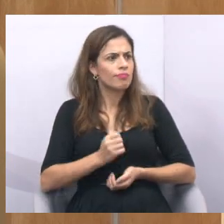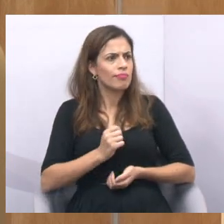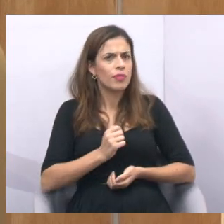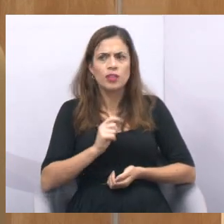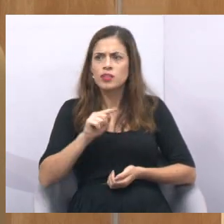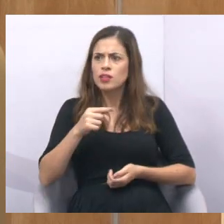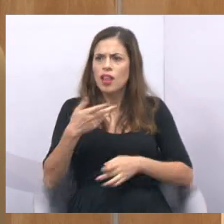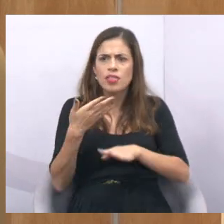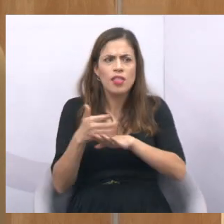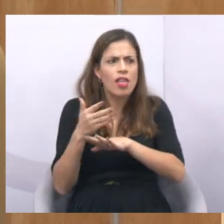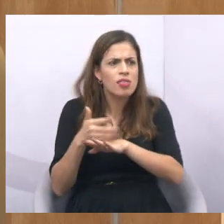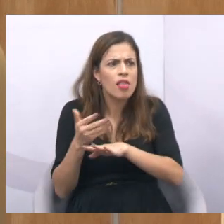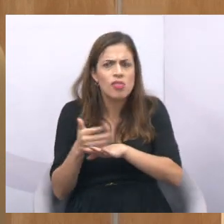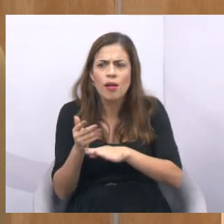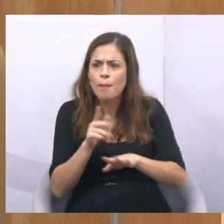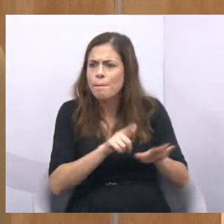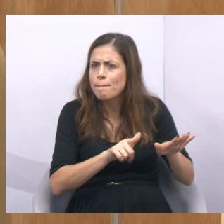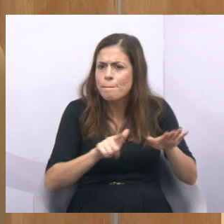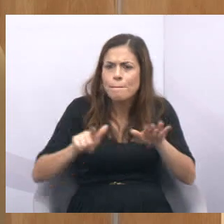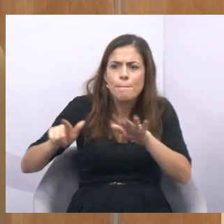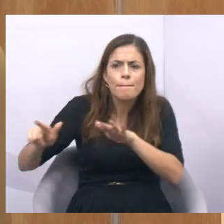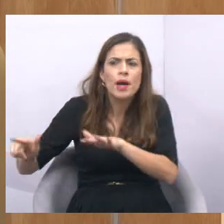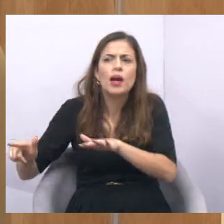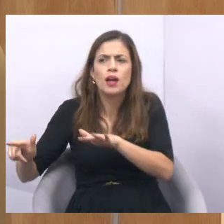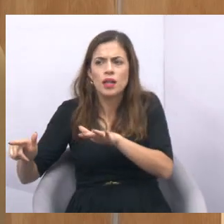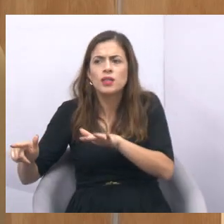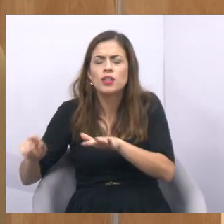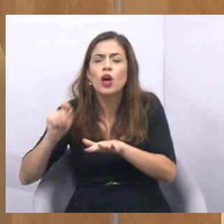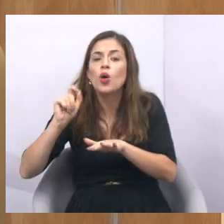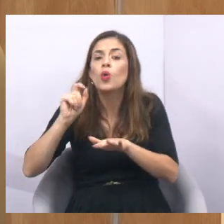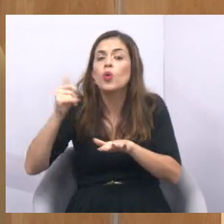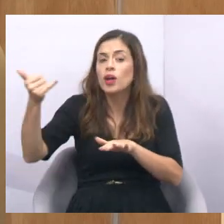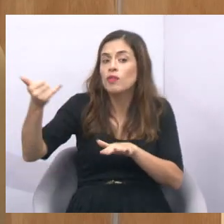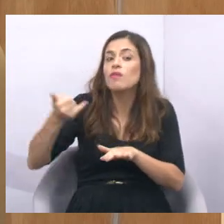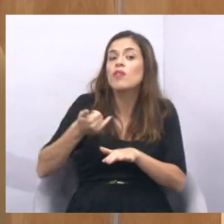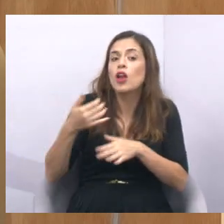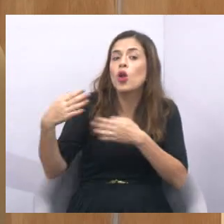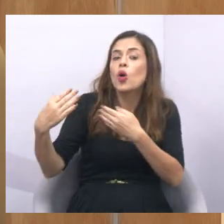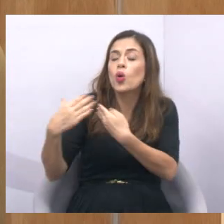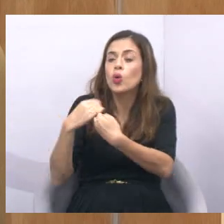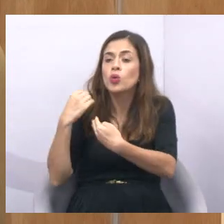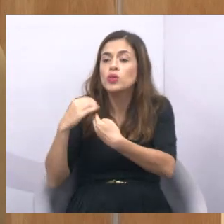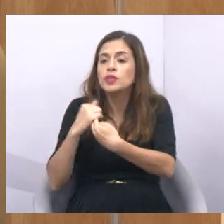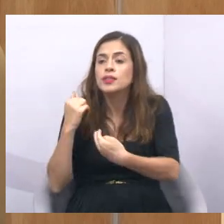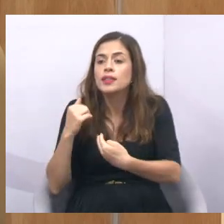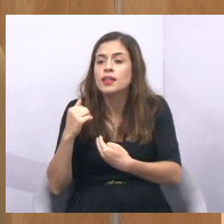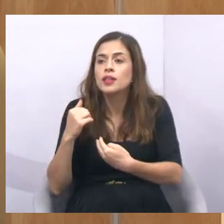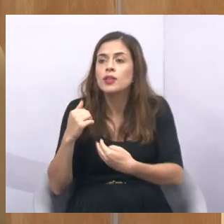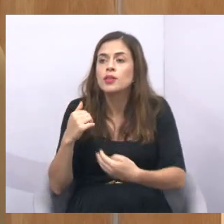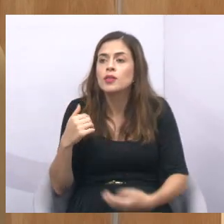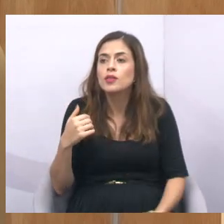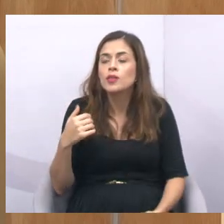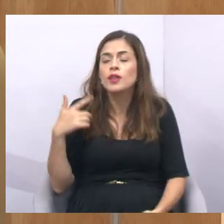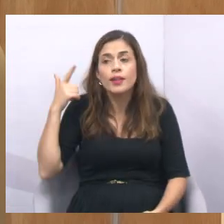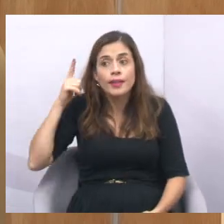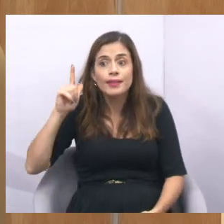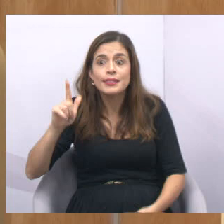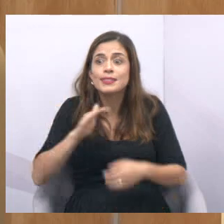seguida, treinei a semana toda o que ele falou, e eu ganhei o melhor de 3 de